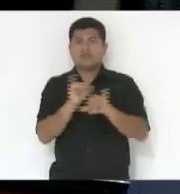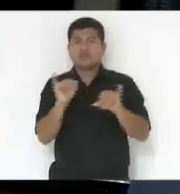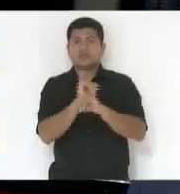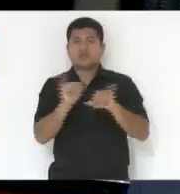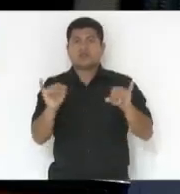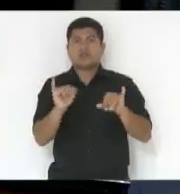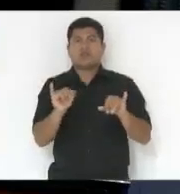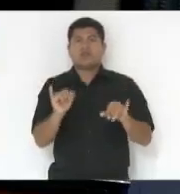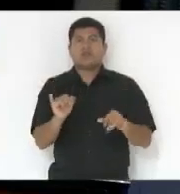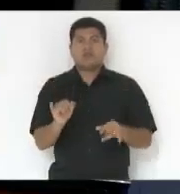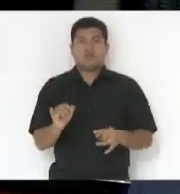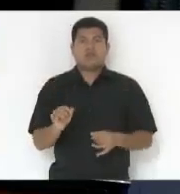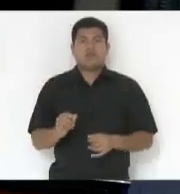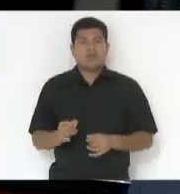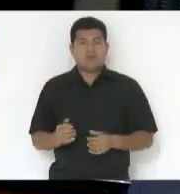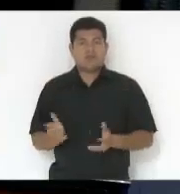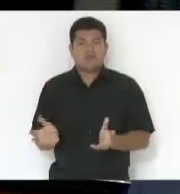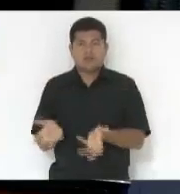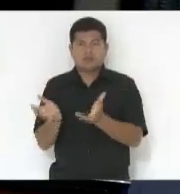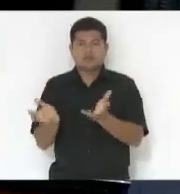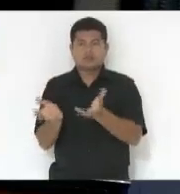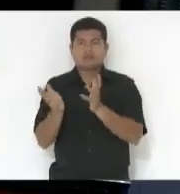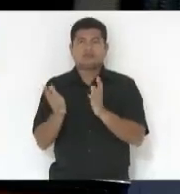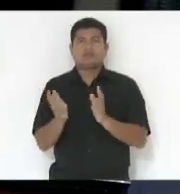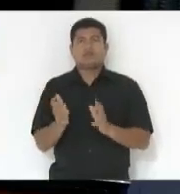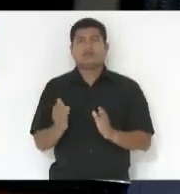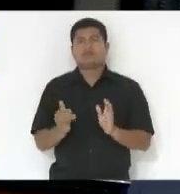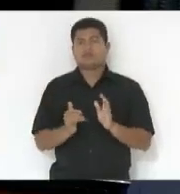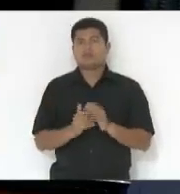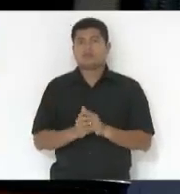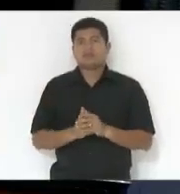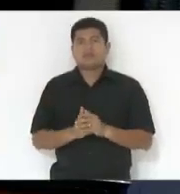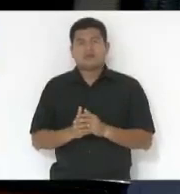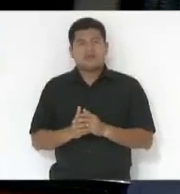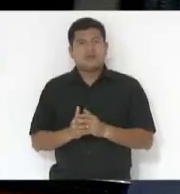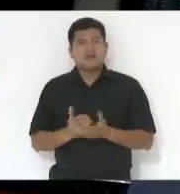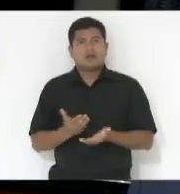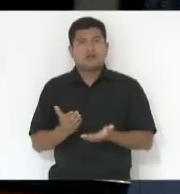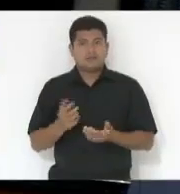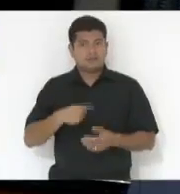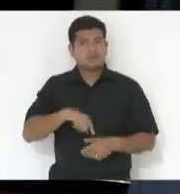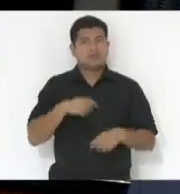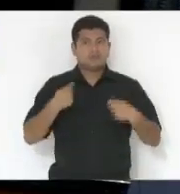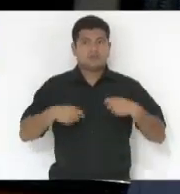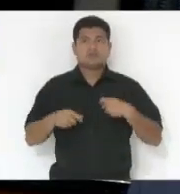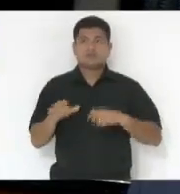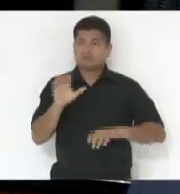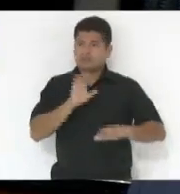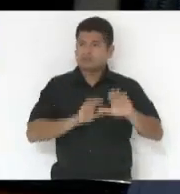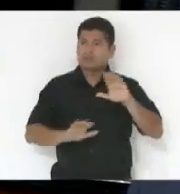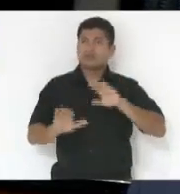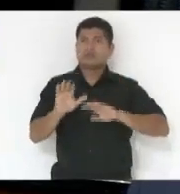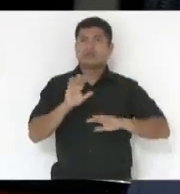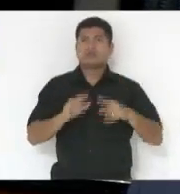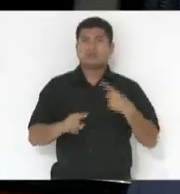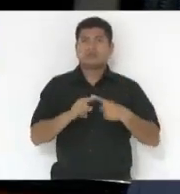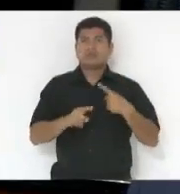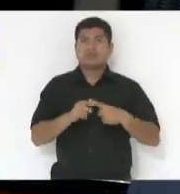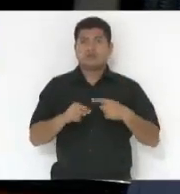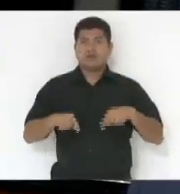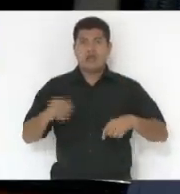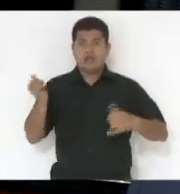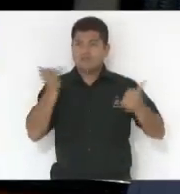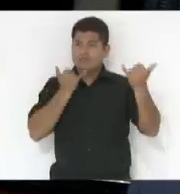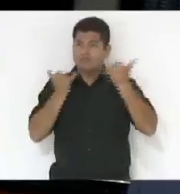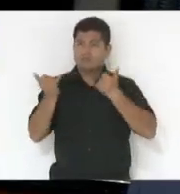de benefícios. Nós temos que cuidar muito, porquanto que as informações que nos chegam